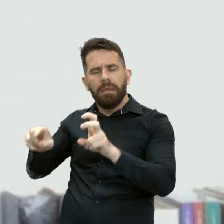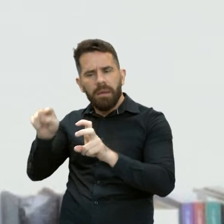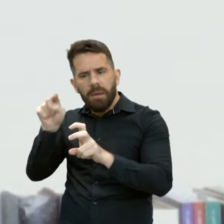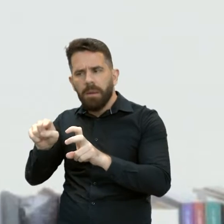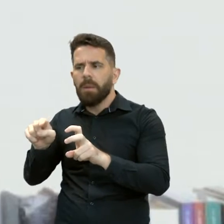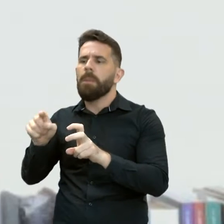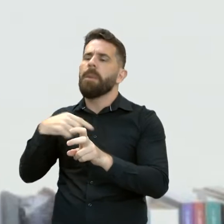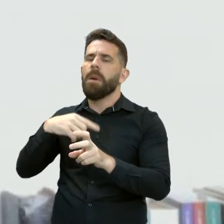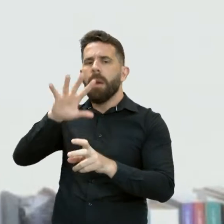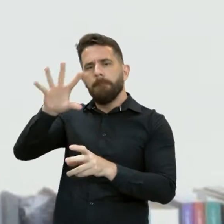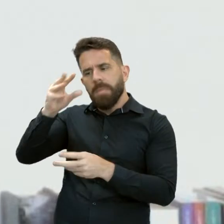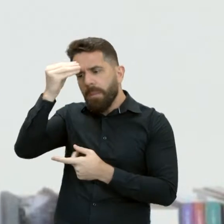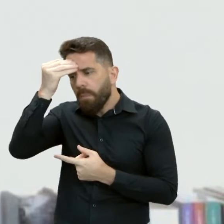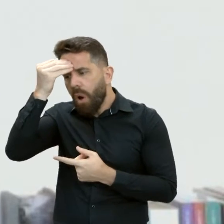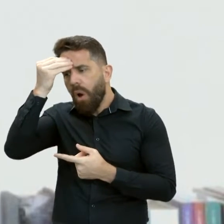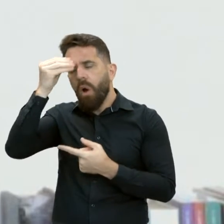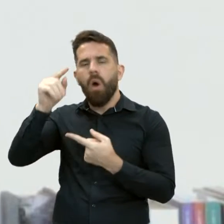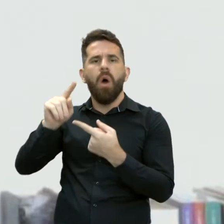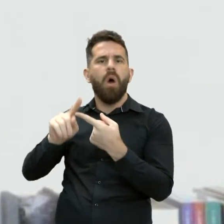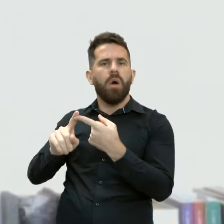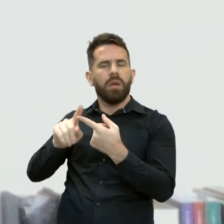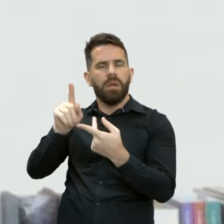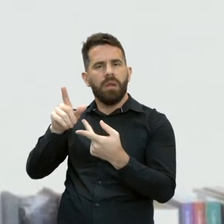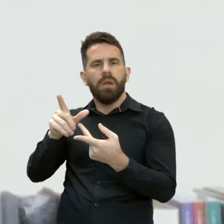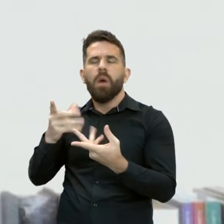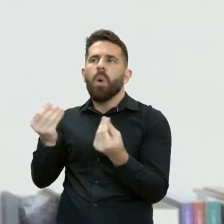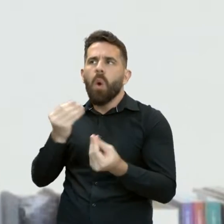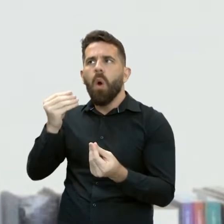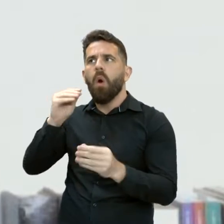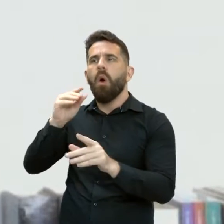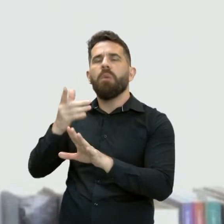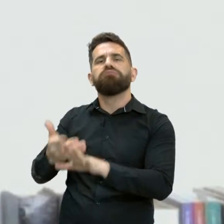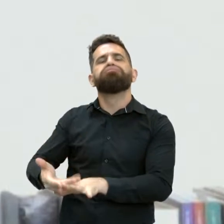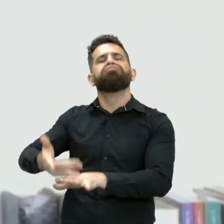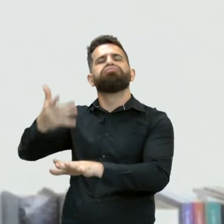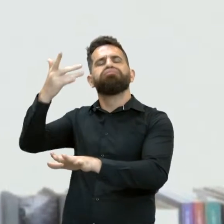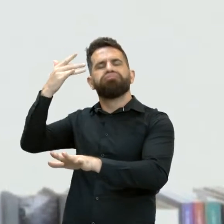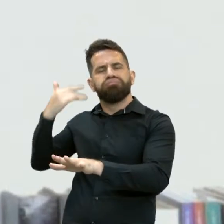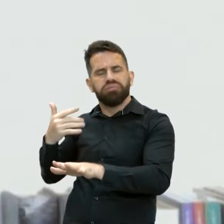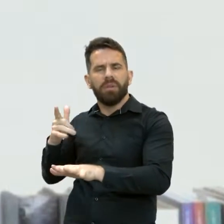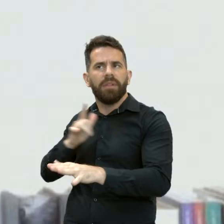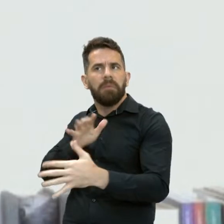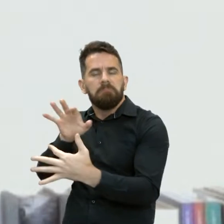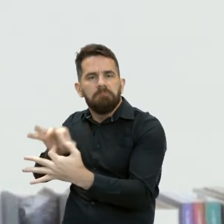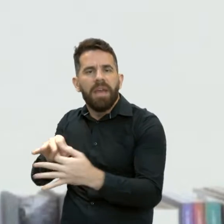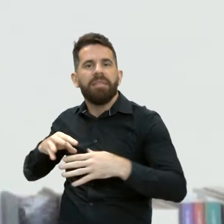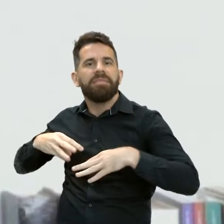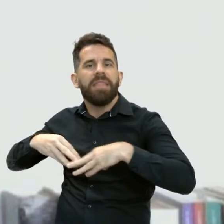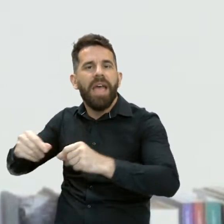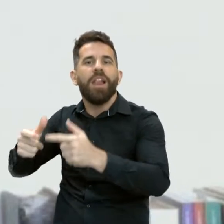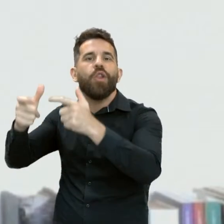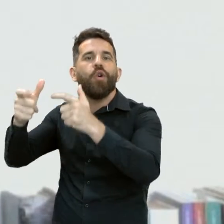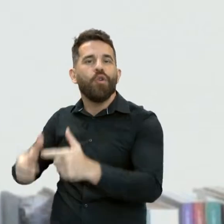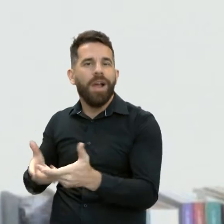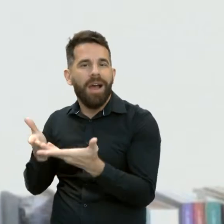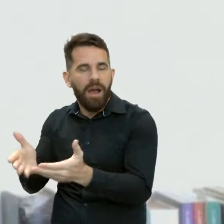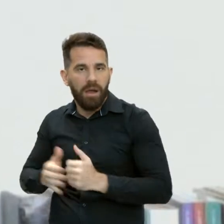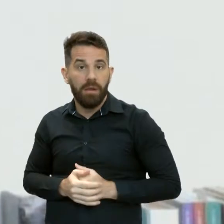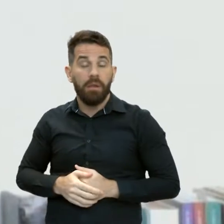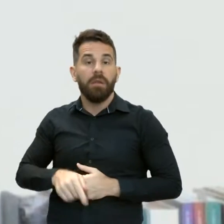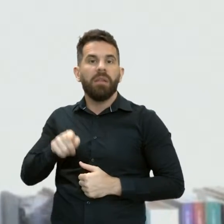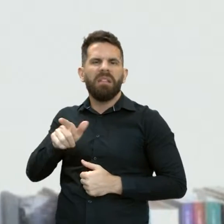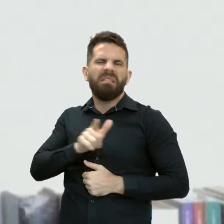reminiscências, sobre o contato com a terra, as vozes que um autor chamado Omar Lima vai chamar de vozes